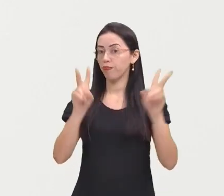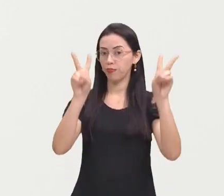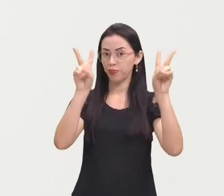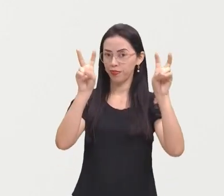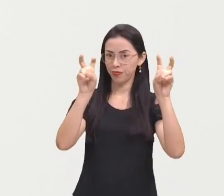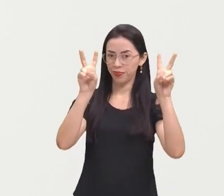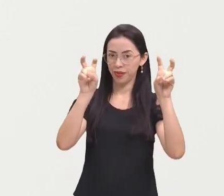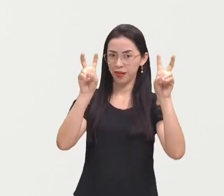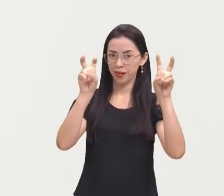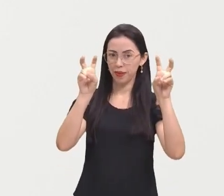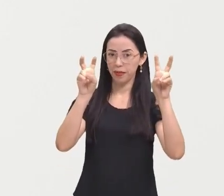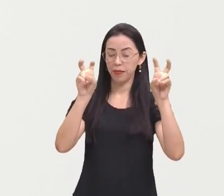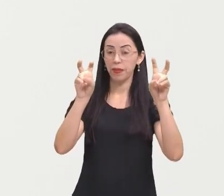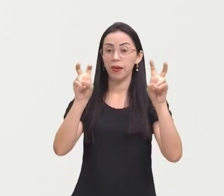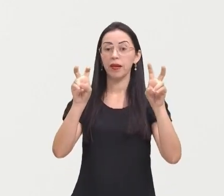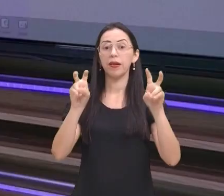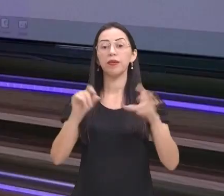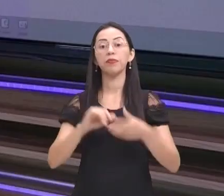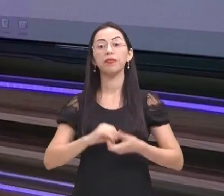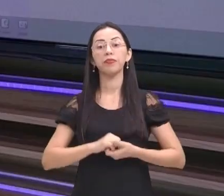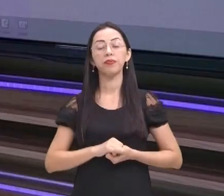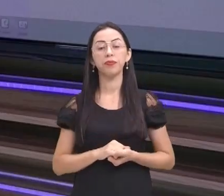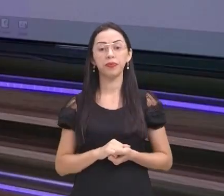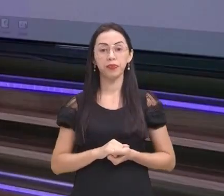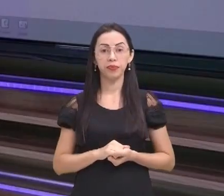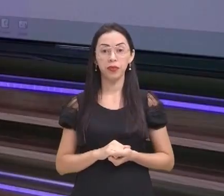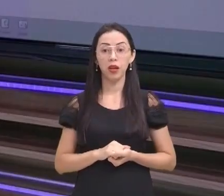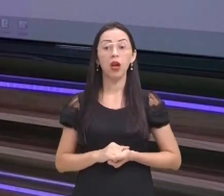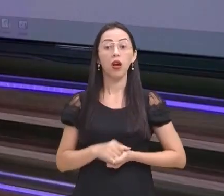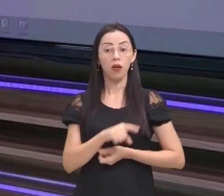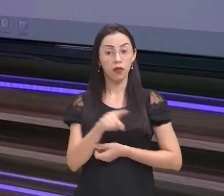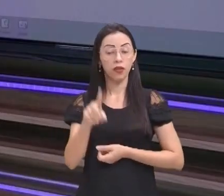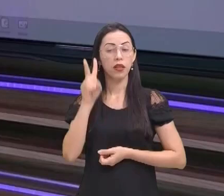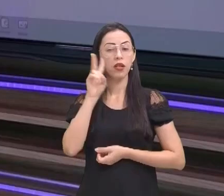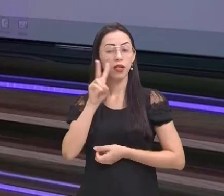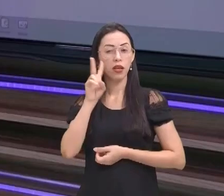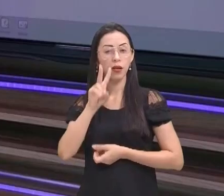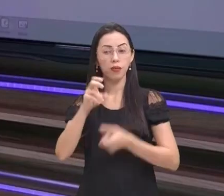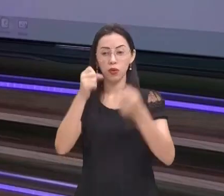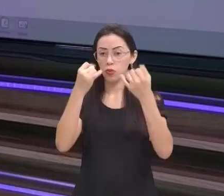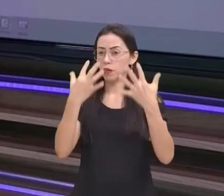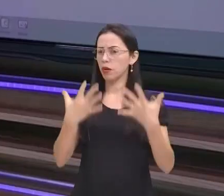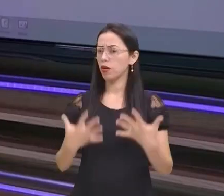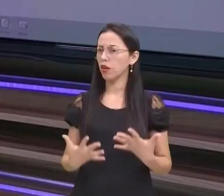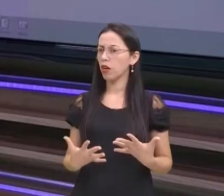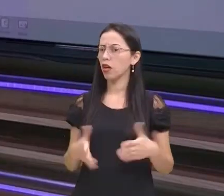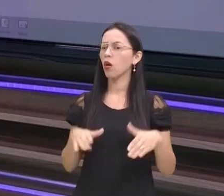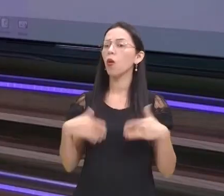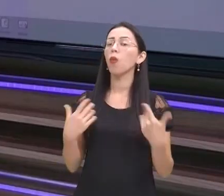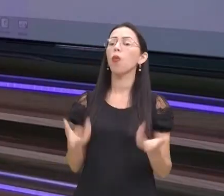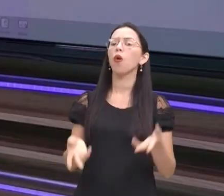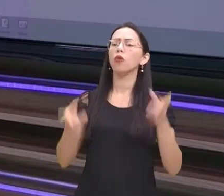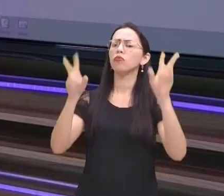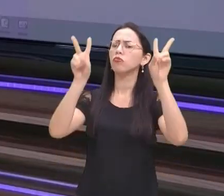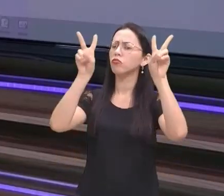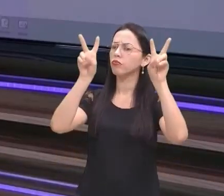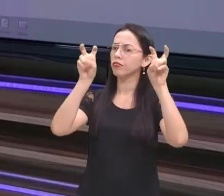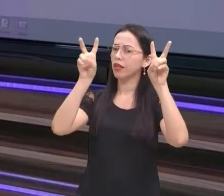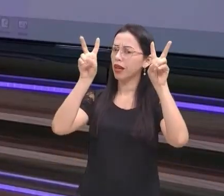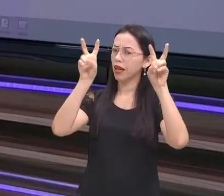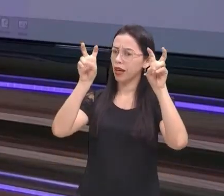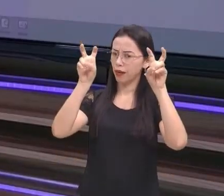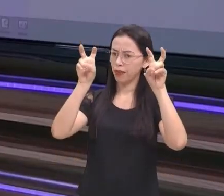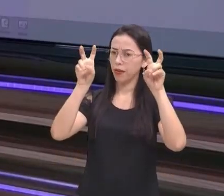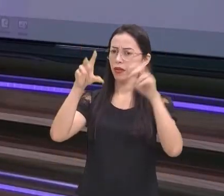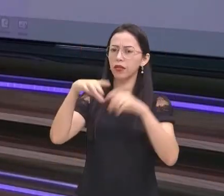texto. Olhem aqui para mim, crianças. Vocês se lembram que eu expliquei qual era o título do nosso relato de